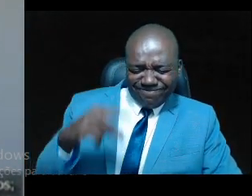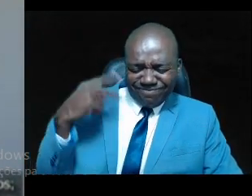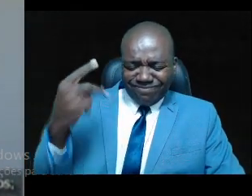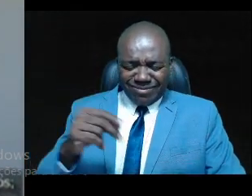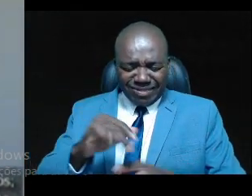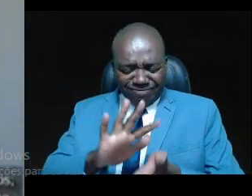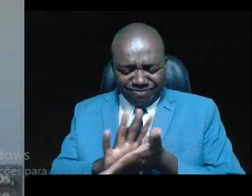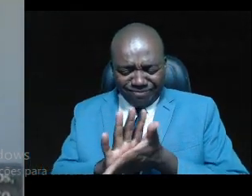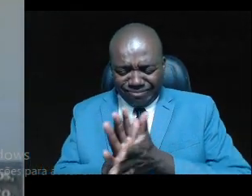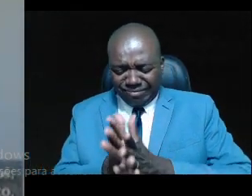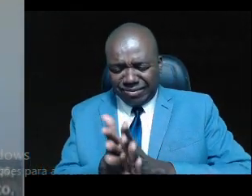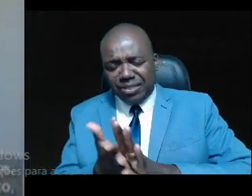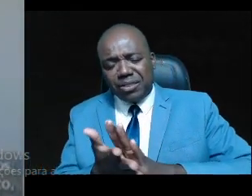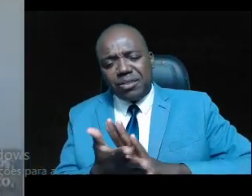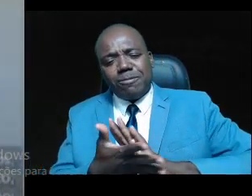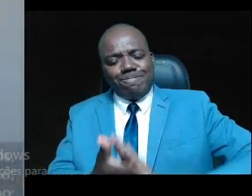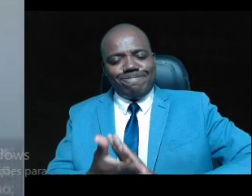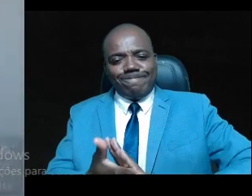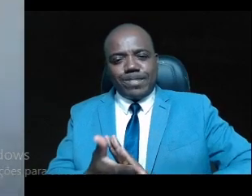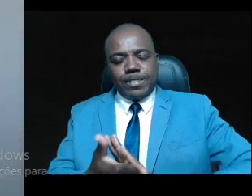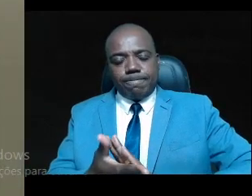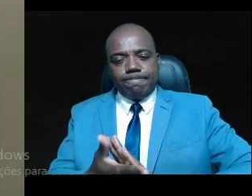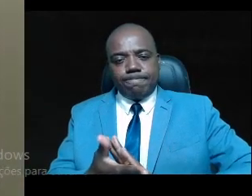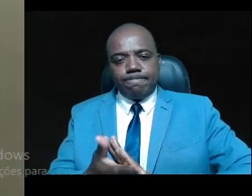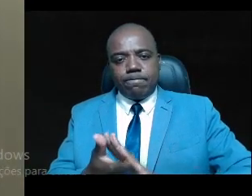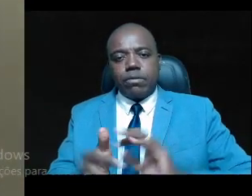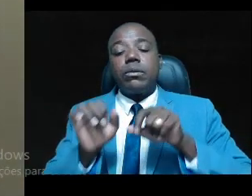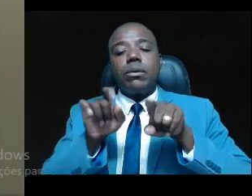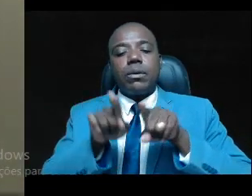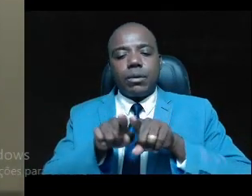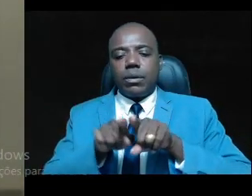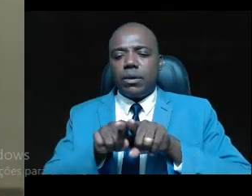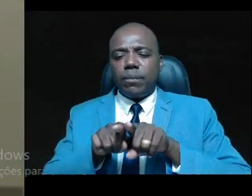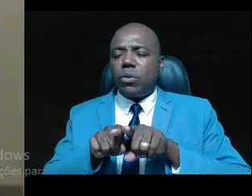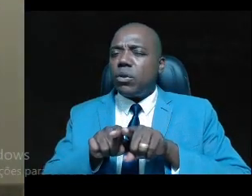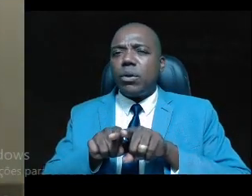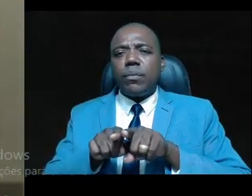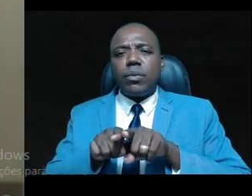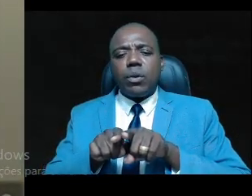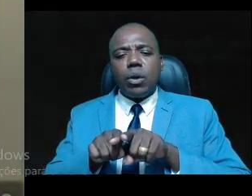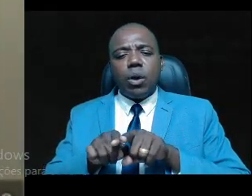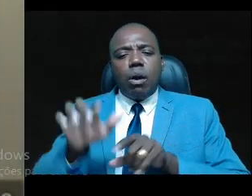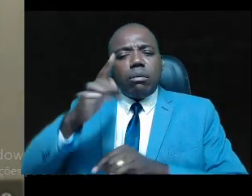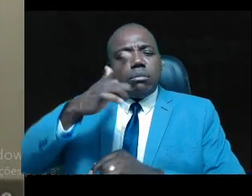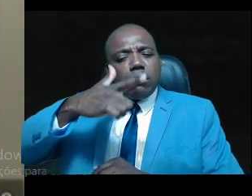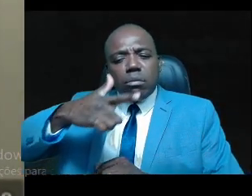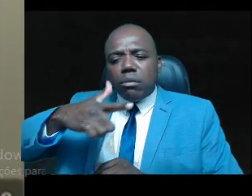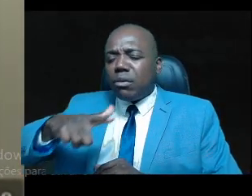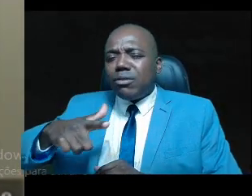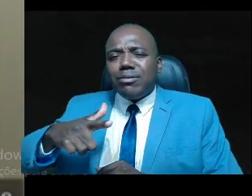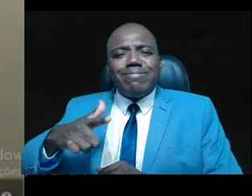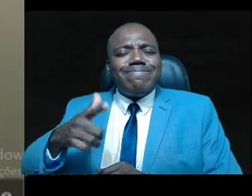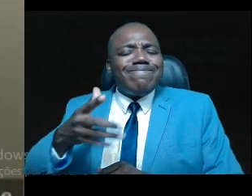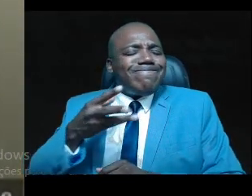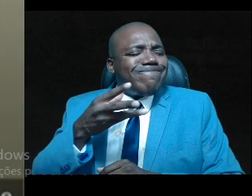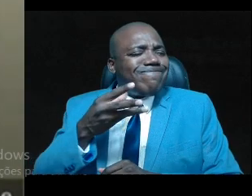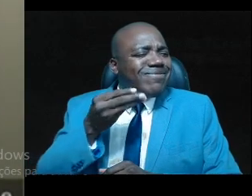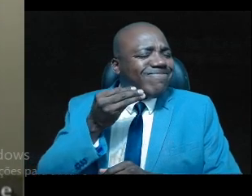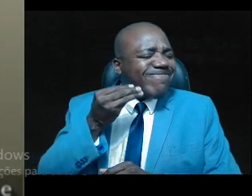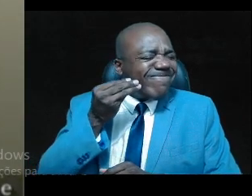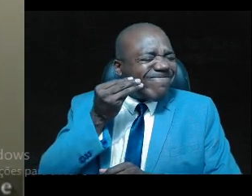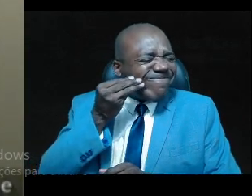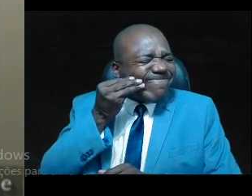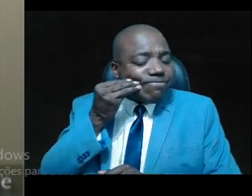para alcançarem uma melhor ressurreição. E outros experimentaram escárnios e açoites, e